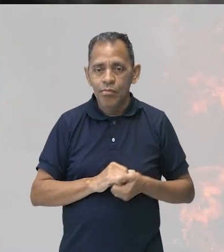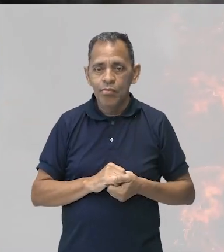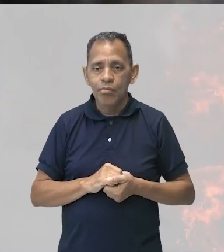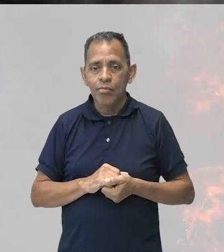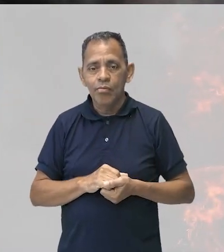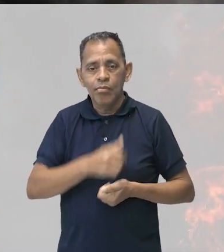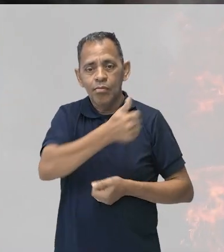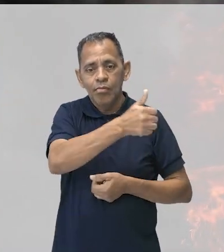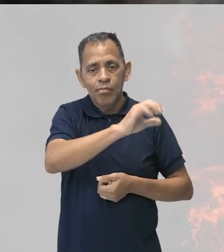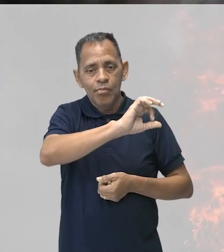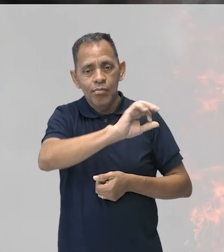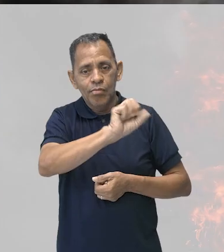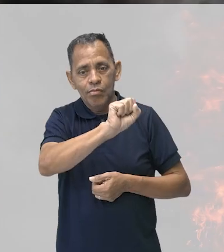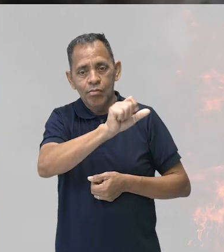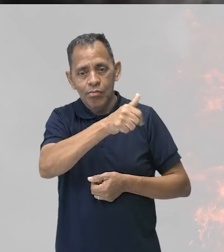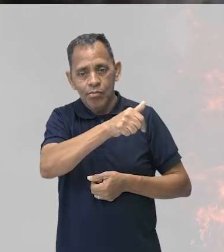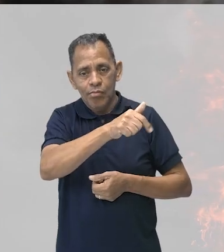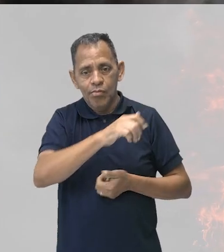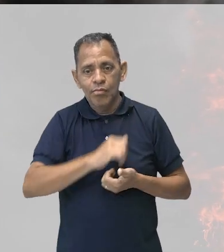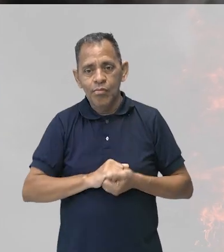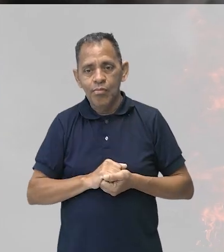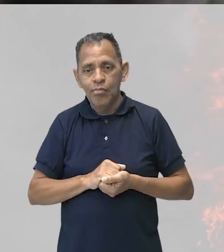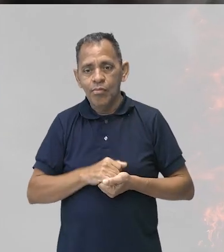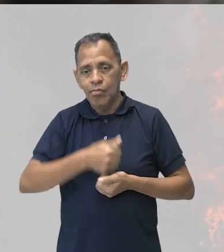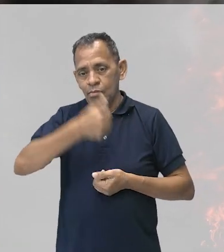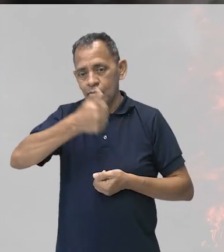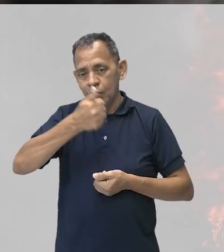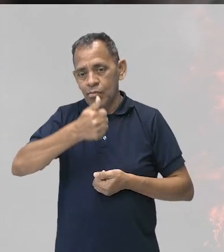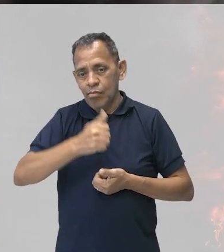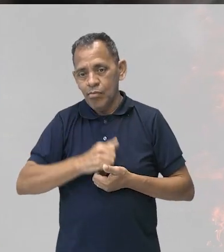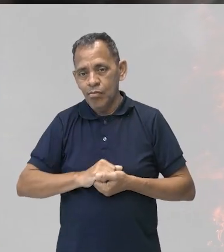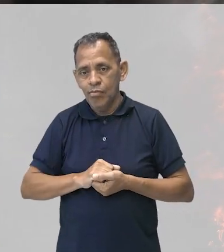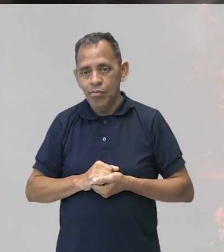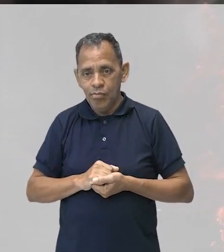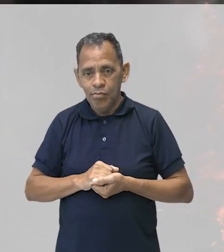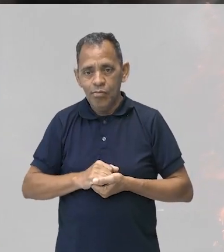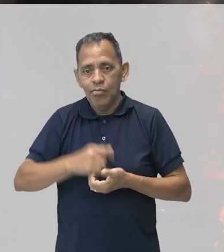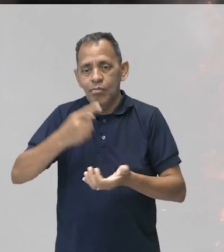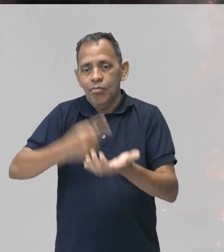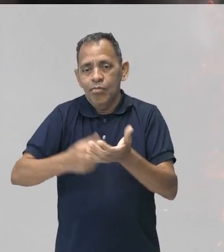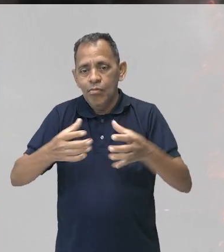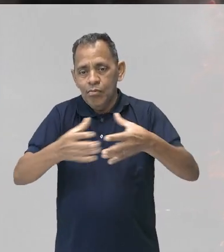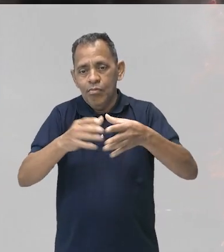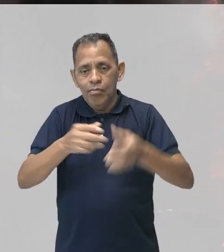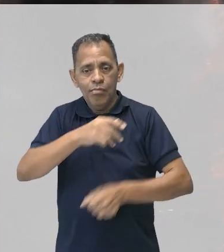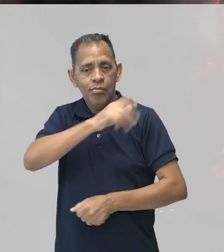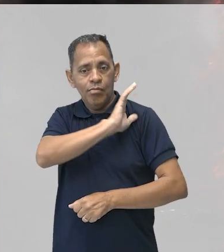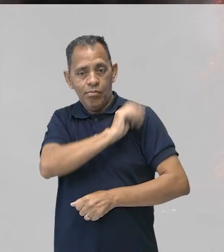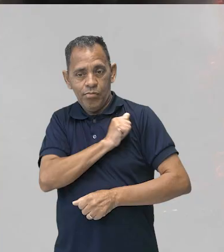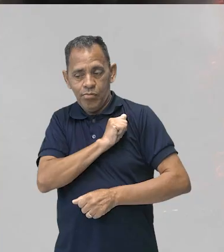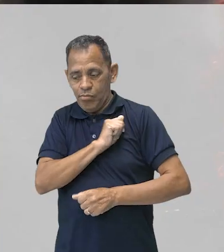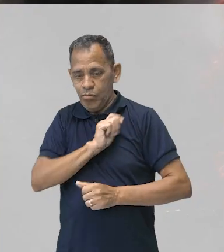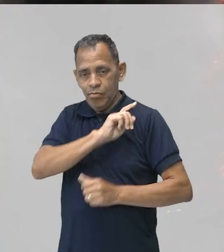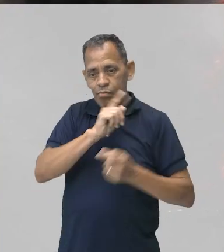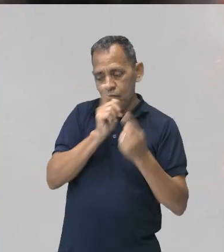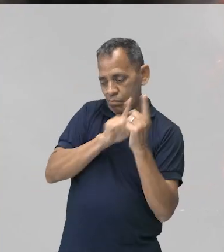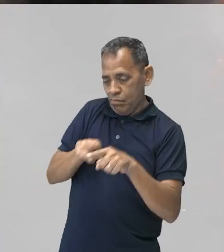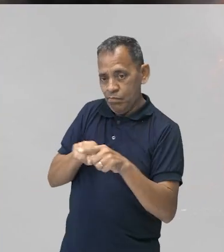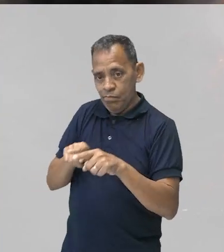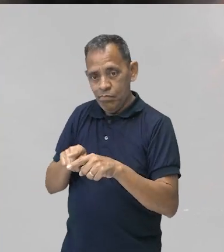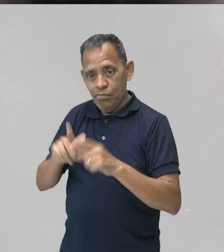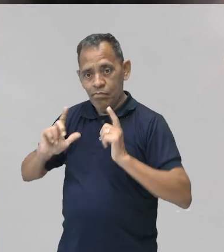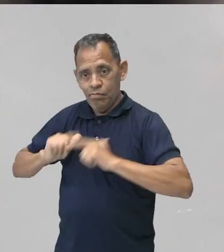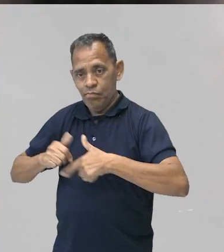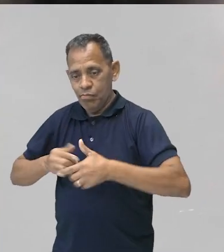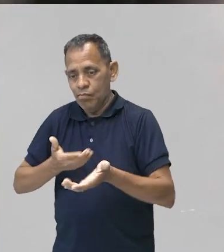Em 1987, a primeira intifada dos palestinos contra os israelenses teve início na